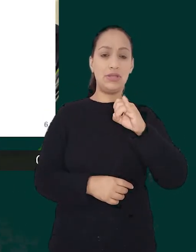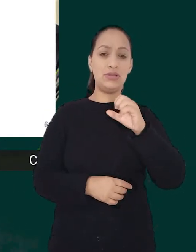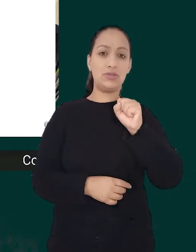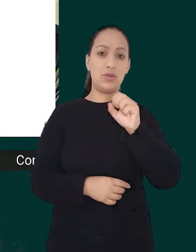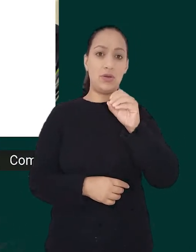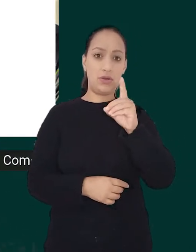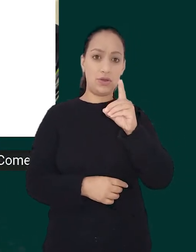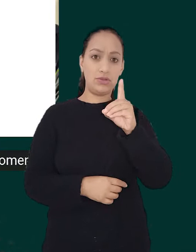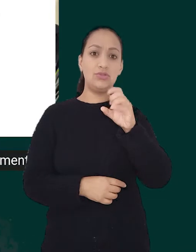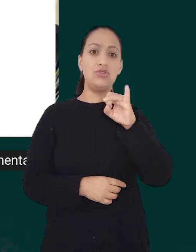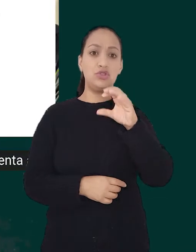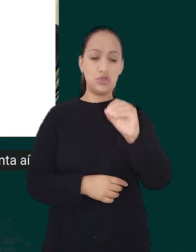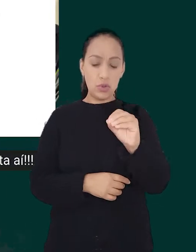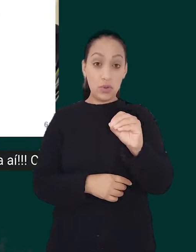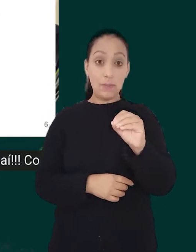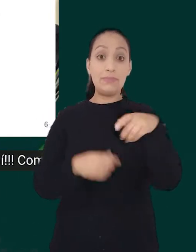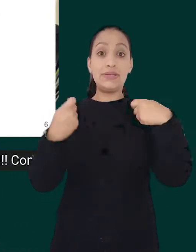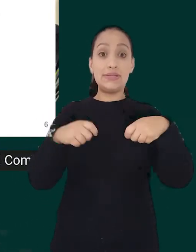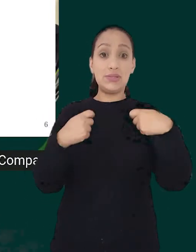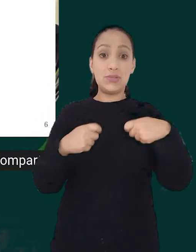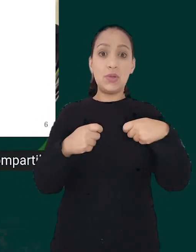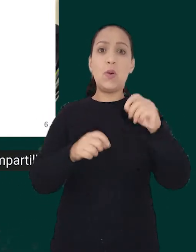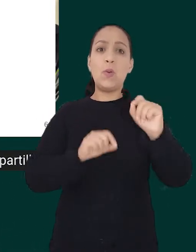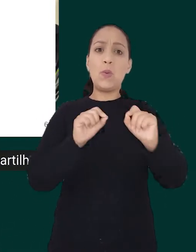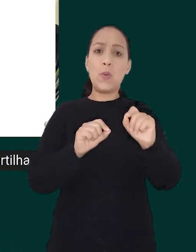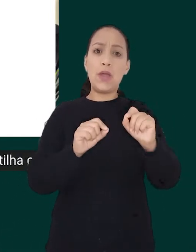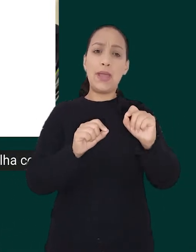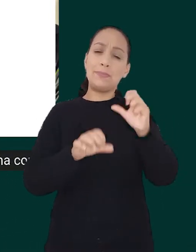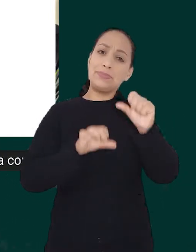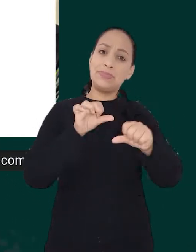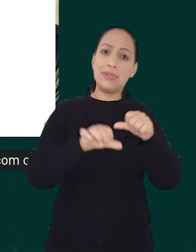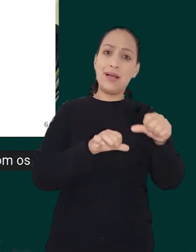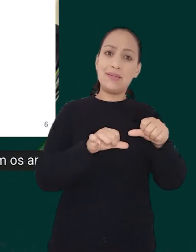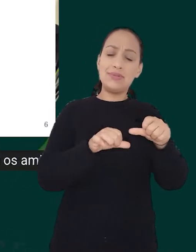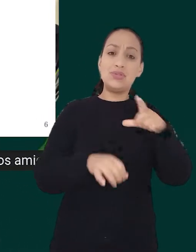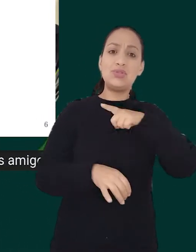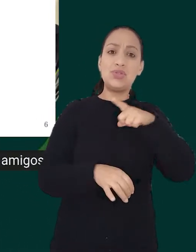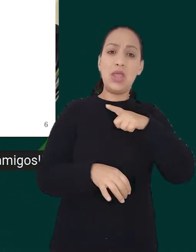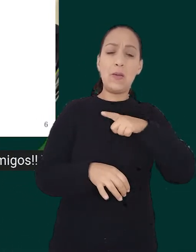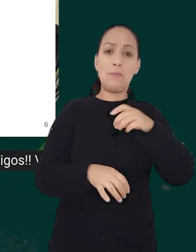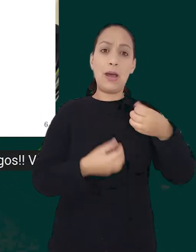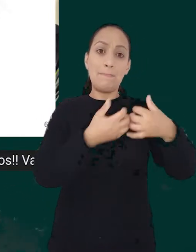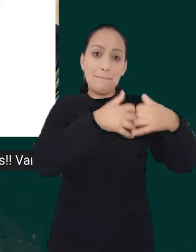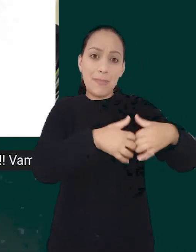rebalanceados, porque o chefão tinha uma máquina de estados muito